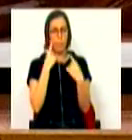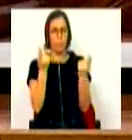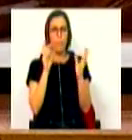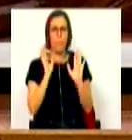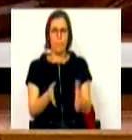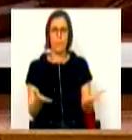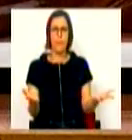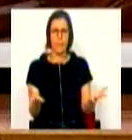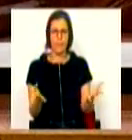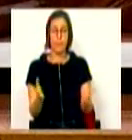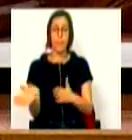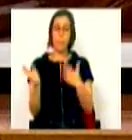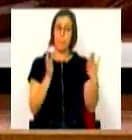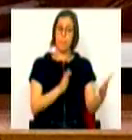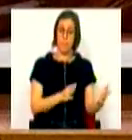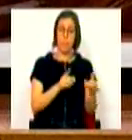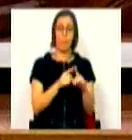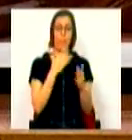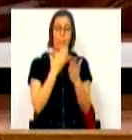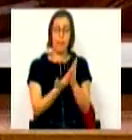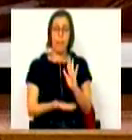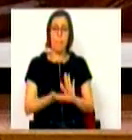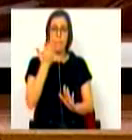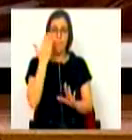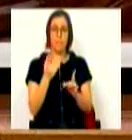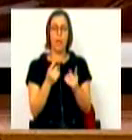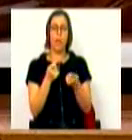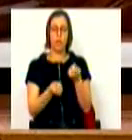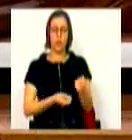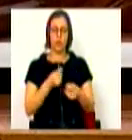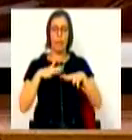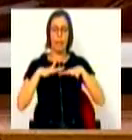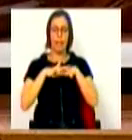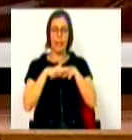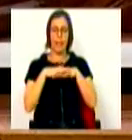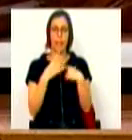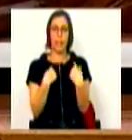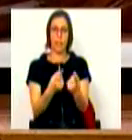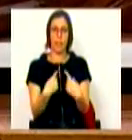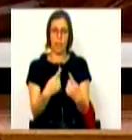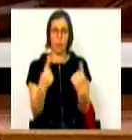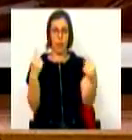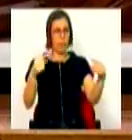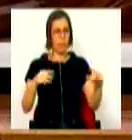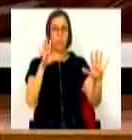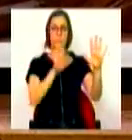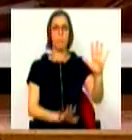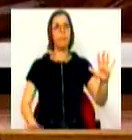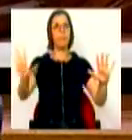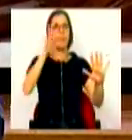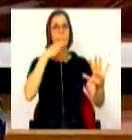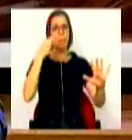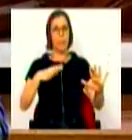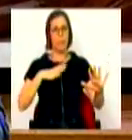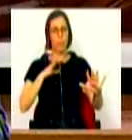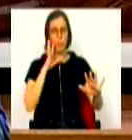coletivos e, por outro, com um aumento significativo e progressivo da rede de transportes existente em todo o país e do